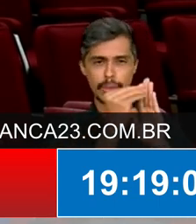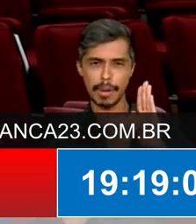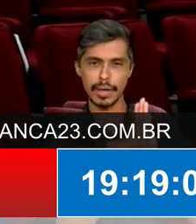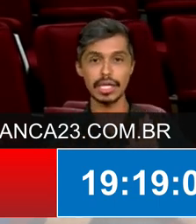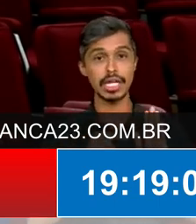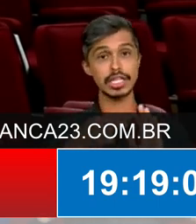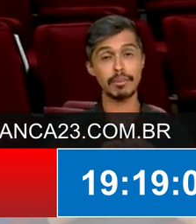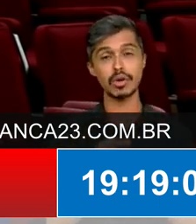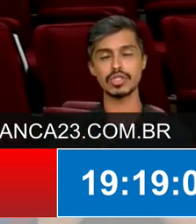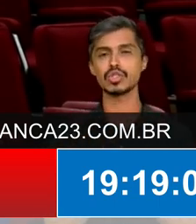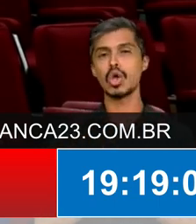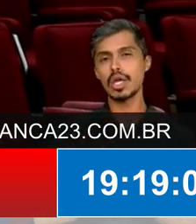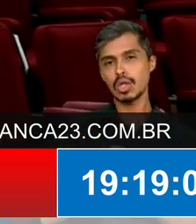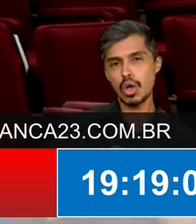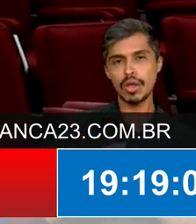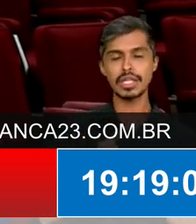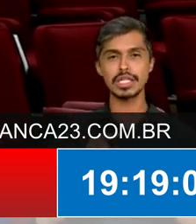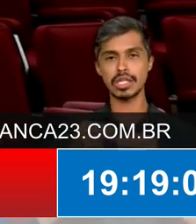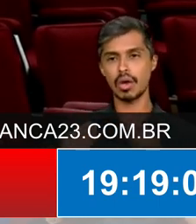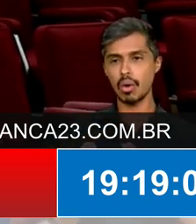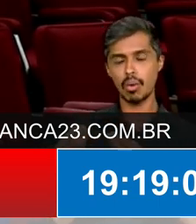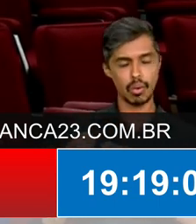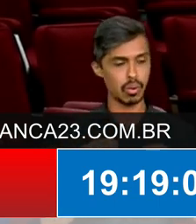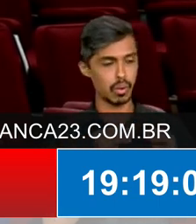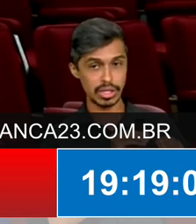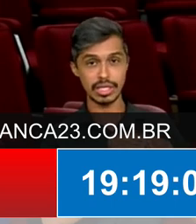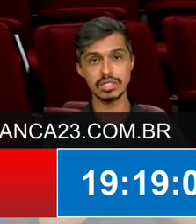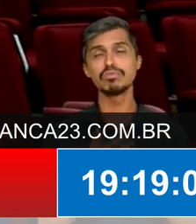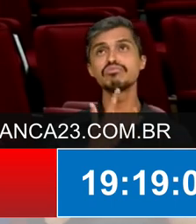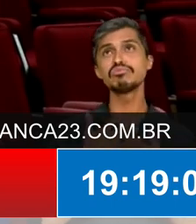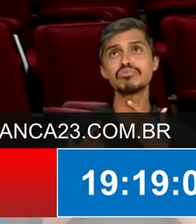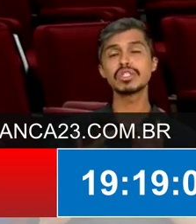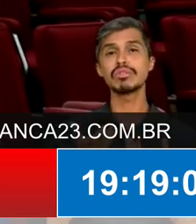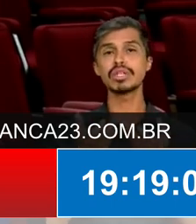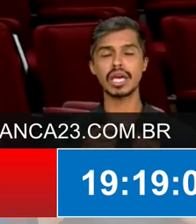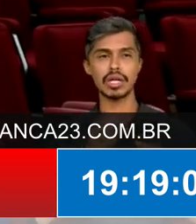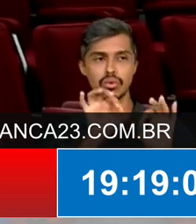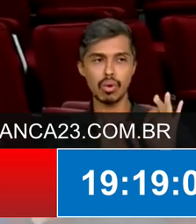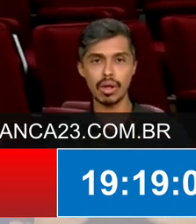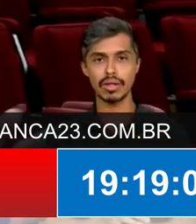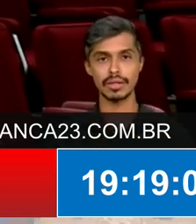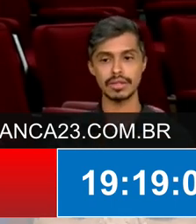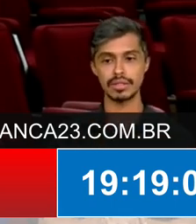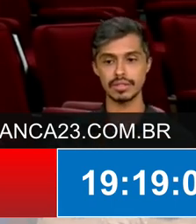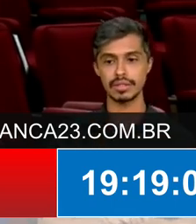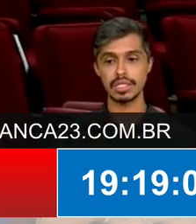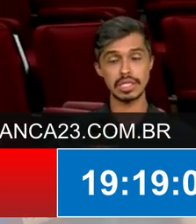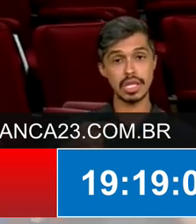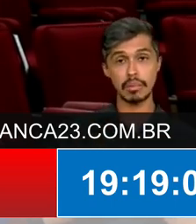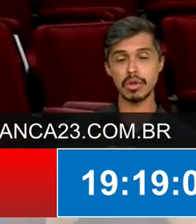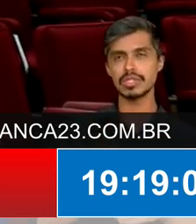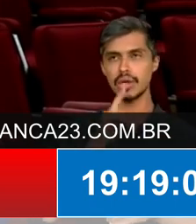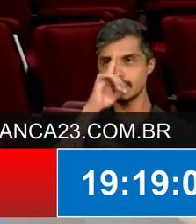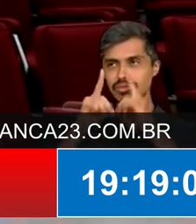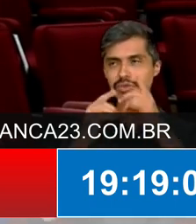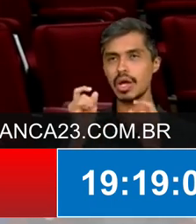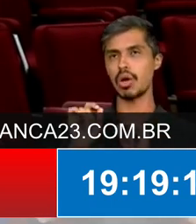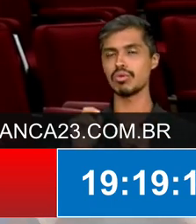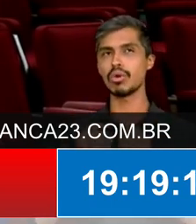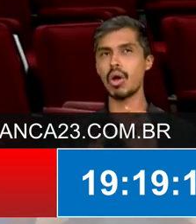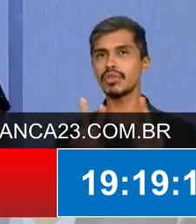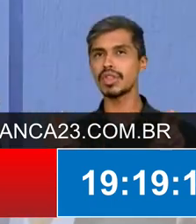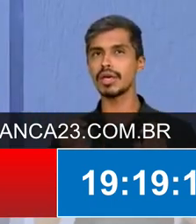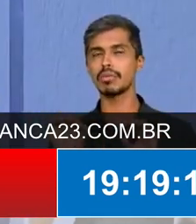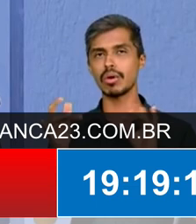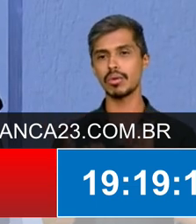introdução Eu costumo pegar dois núcleos então duas coisas que eu quero trabalhar baseado na tese que eu formo formulo de acordo com o tema e dali eu vou